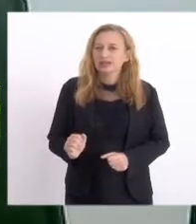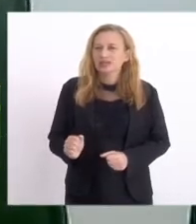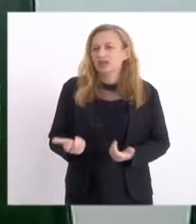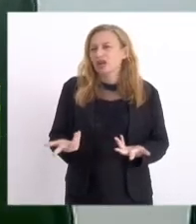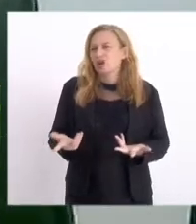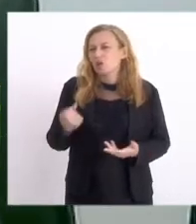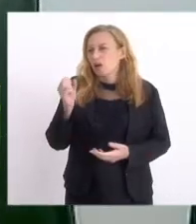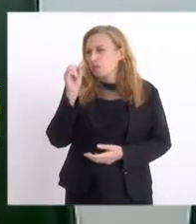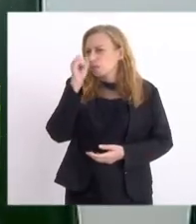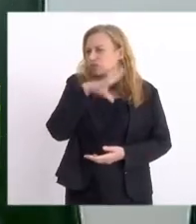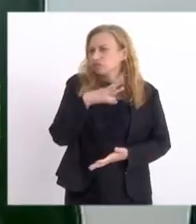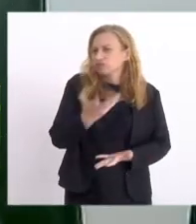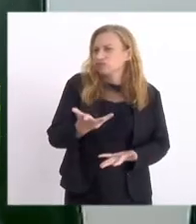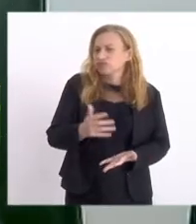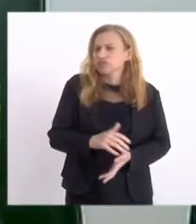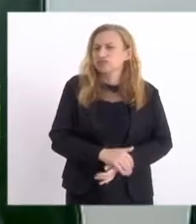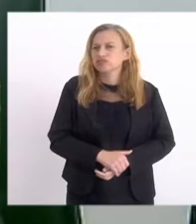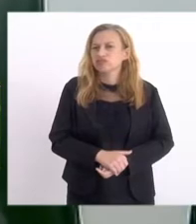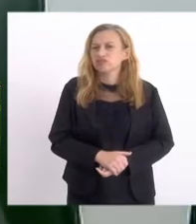diz respeito